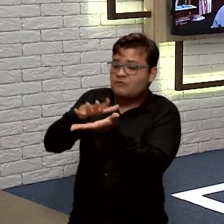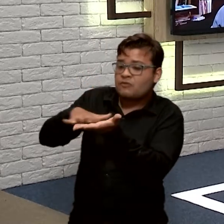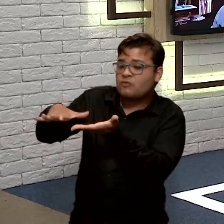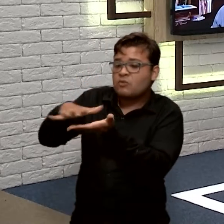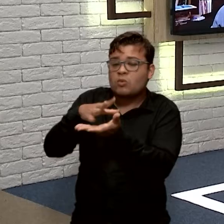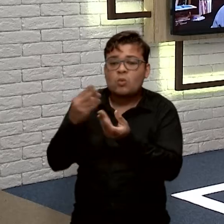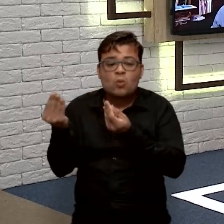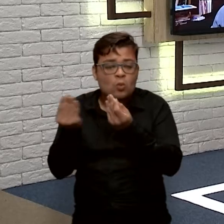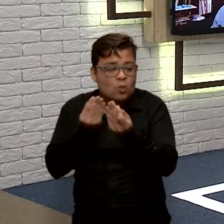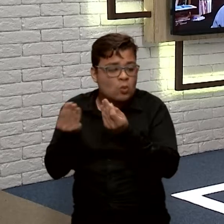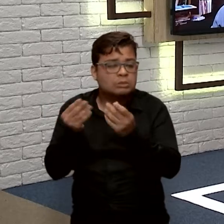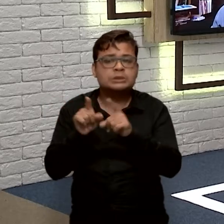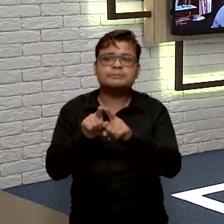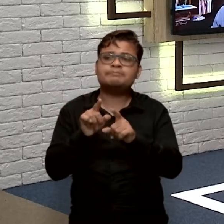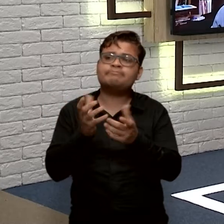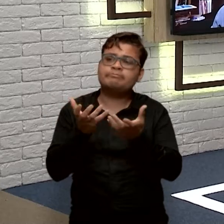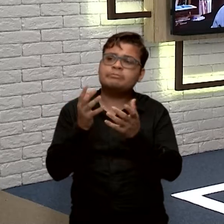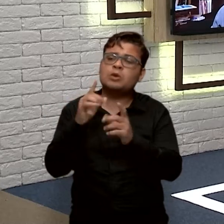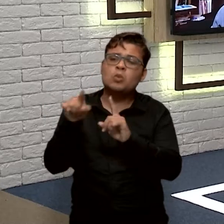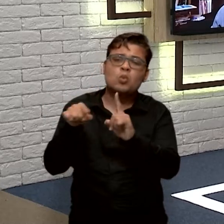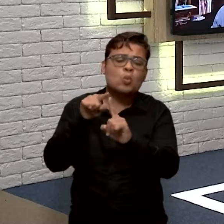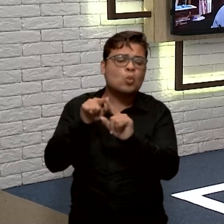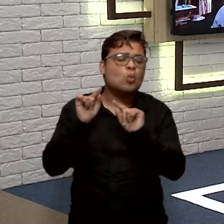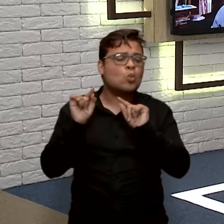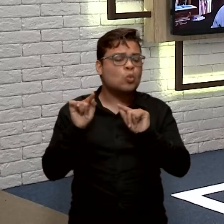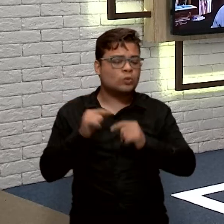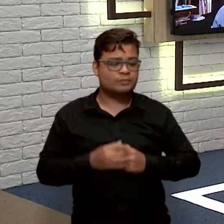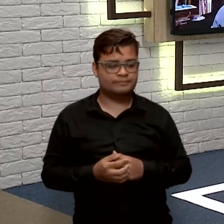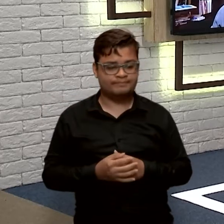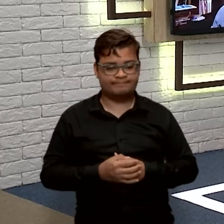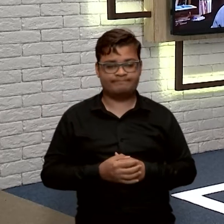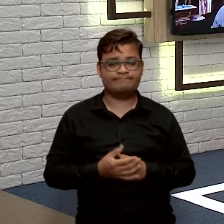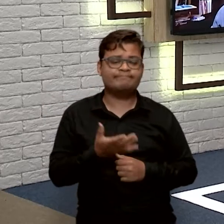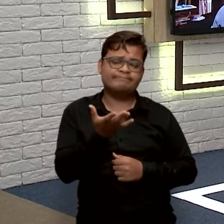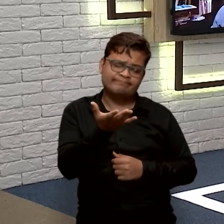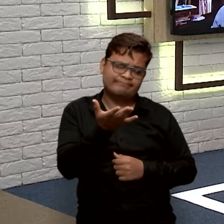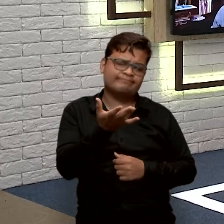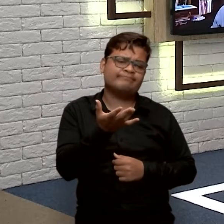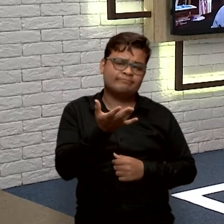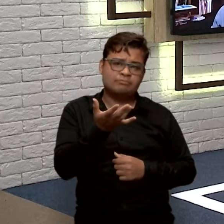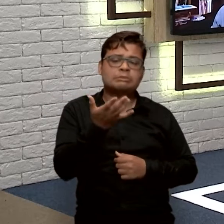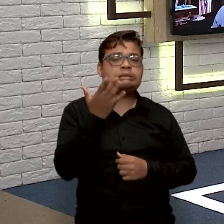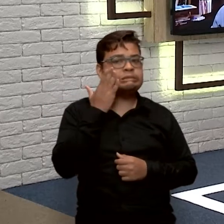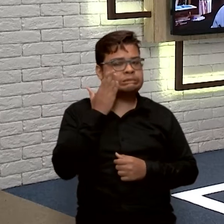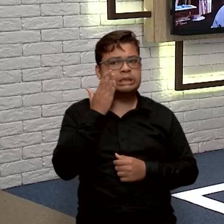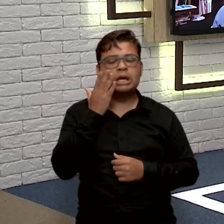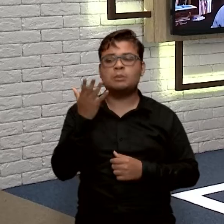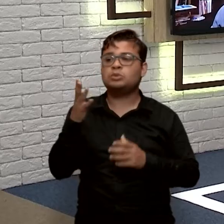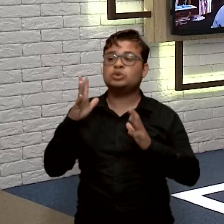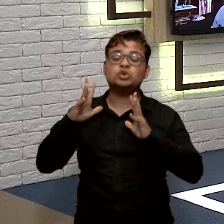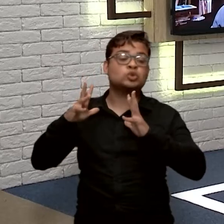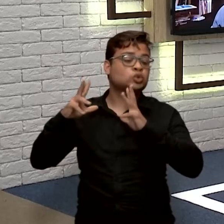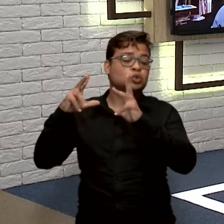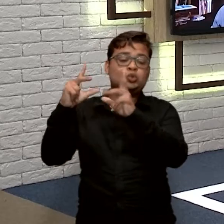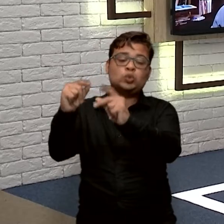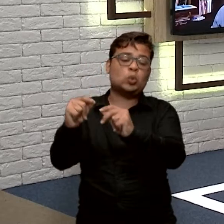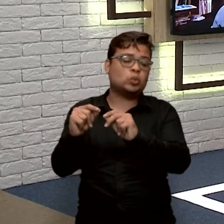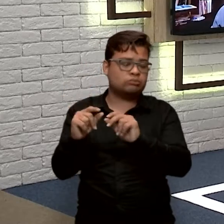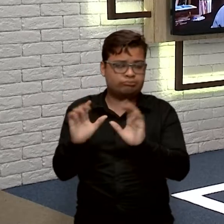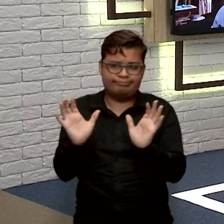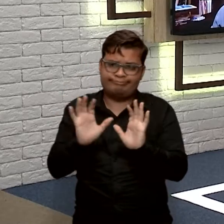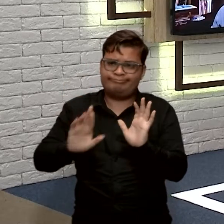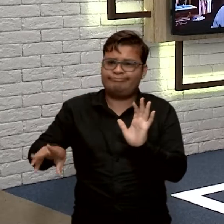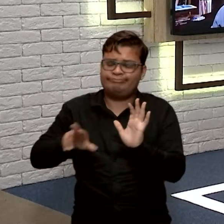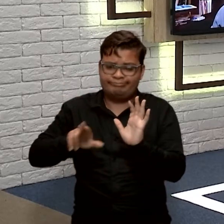querem. É claro que essa questão, como o professor sabe, não são todos os adolescentes. Ali são alguns que